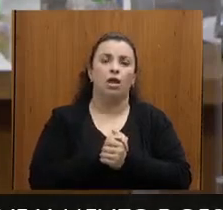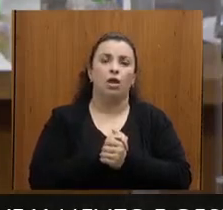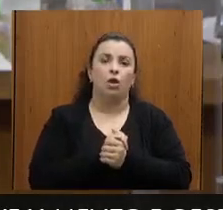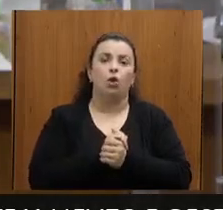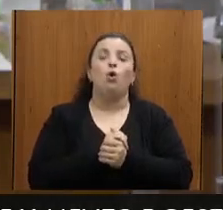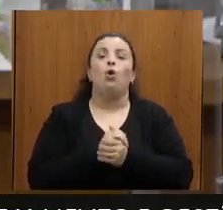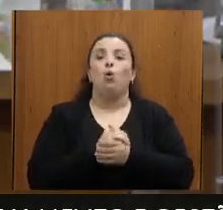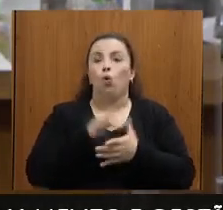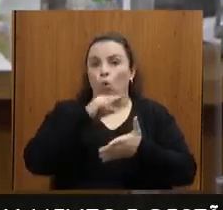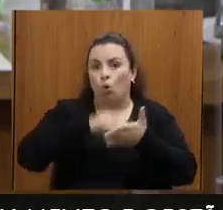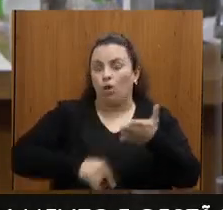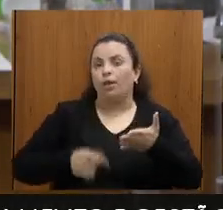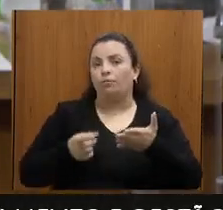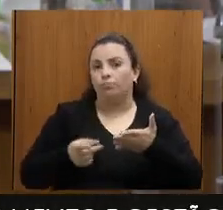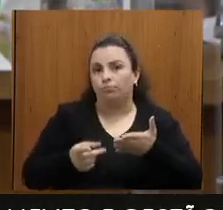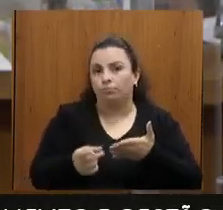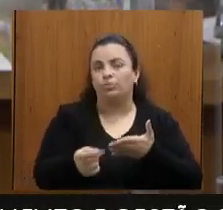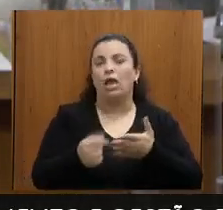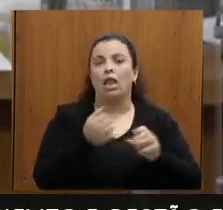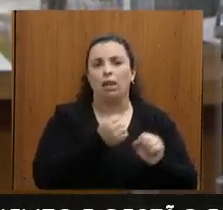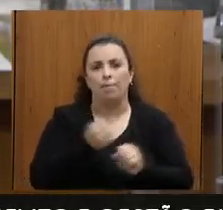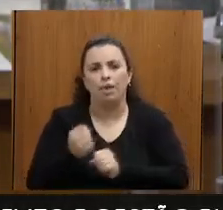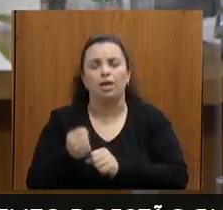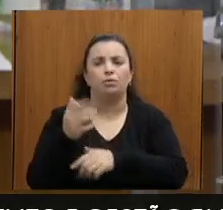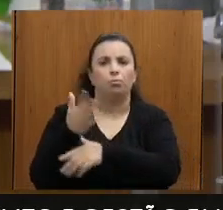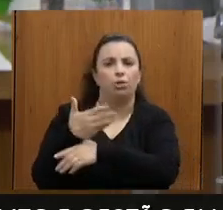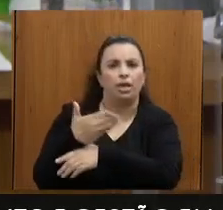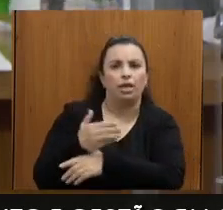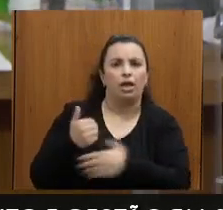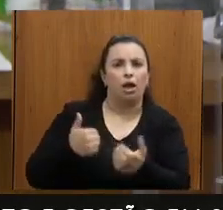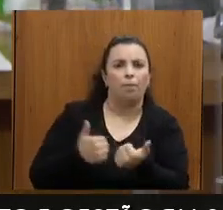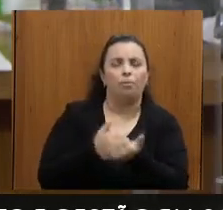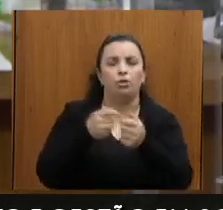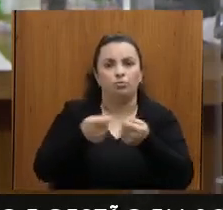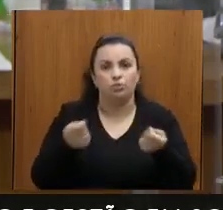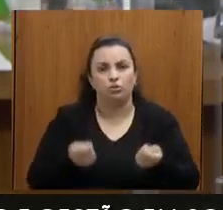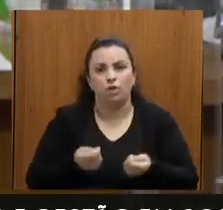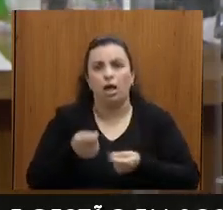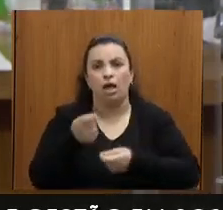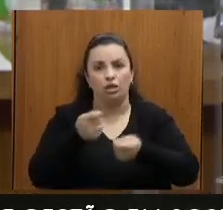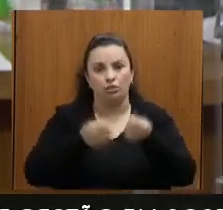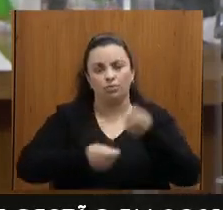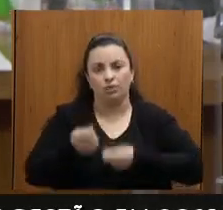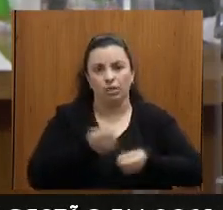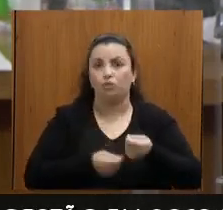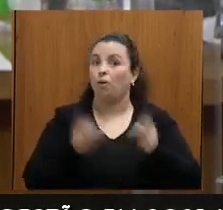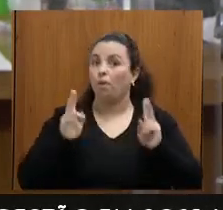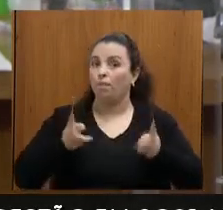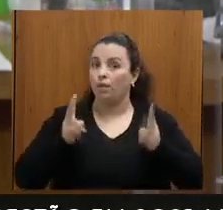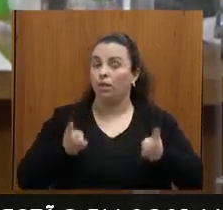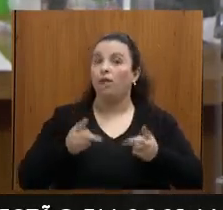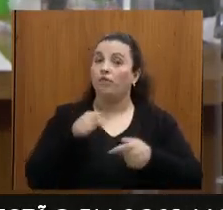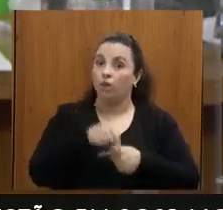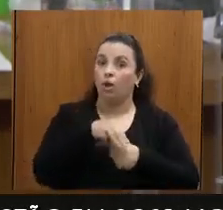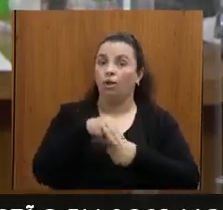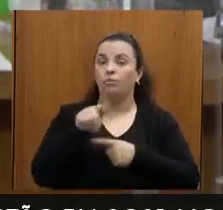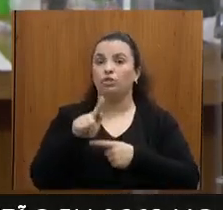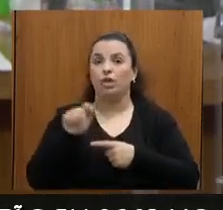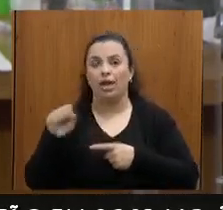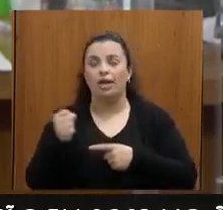serviço de limpeza conservação, portaria, apoio administrativo e outros não foram interrompidos durante a pandemia. A MGS atuando hoje em